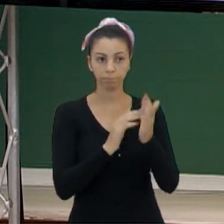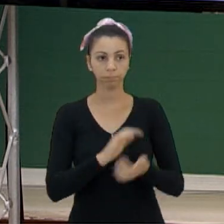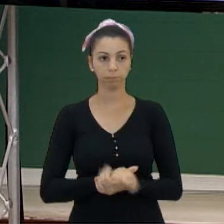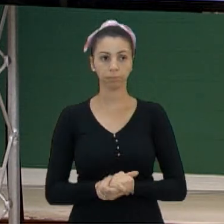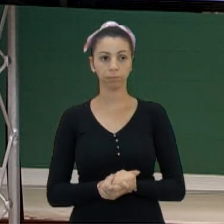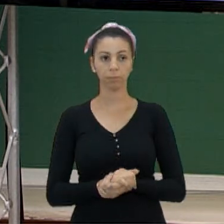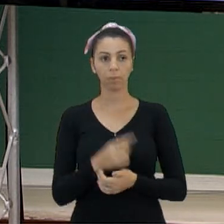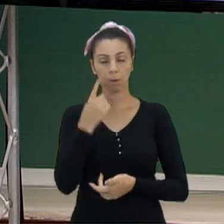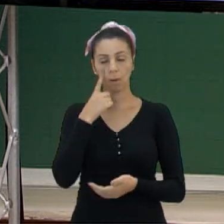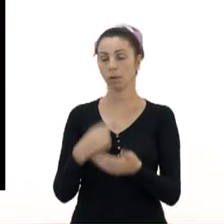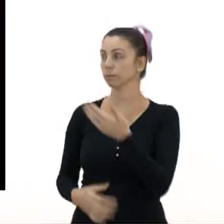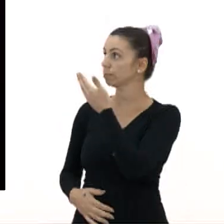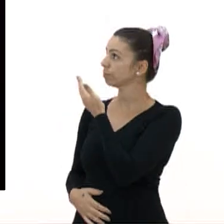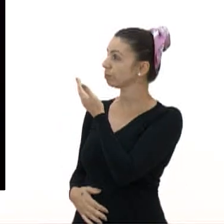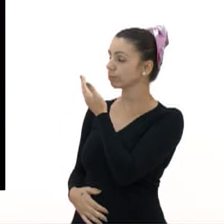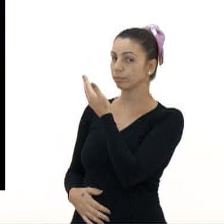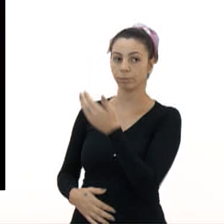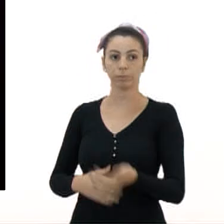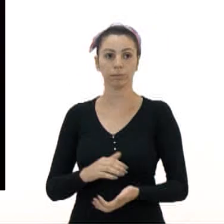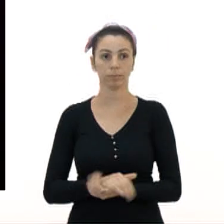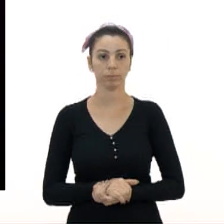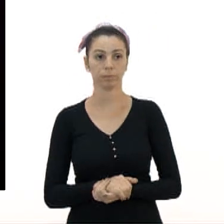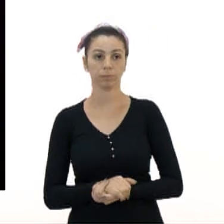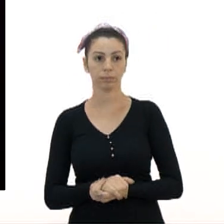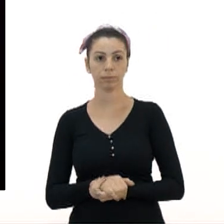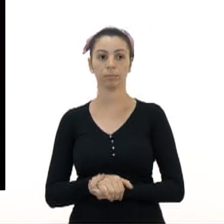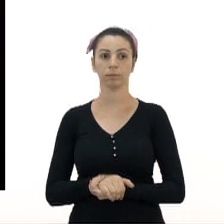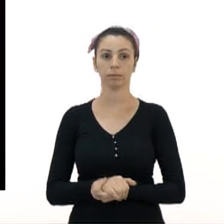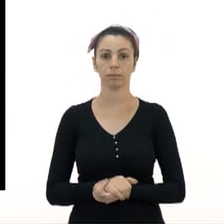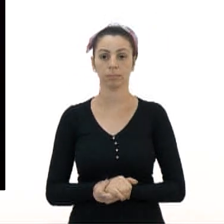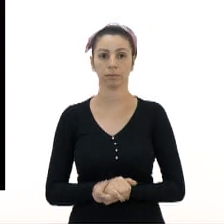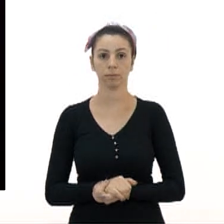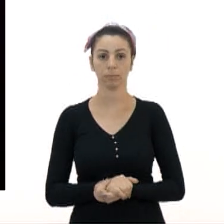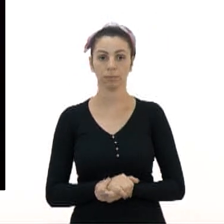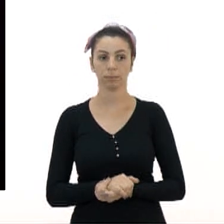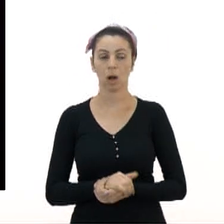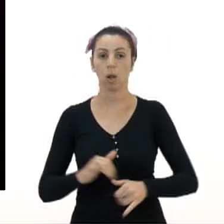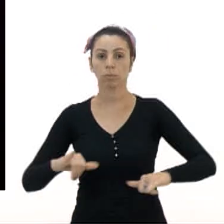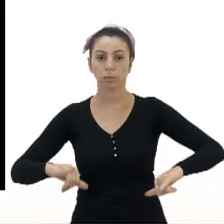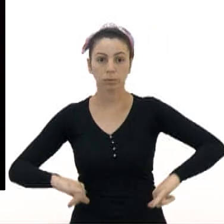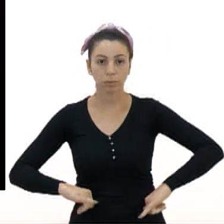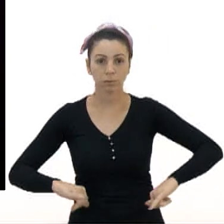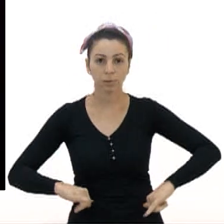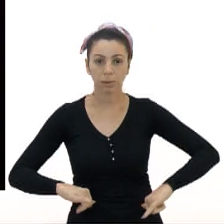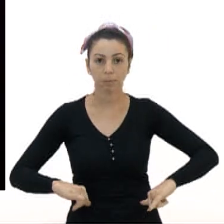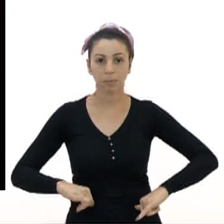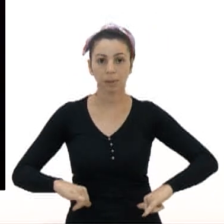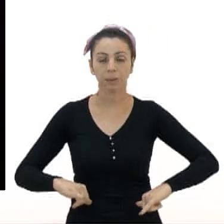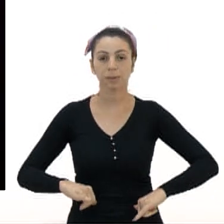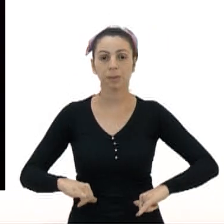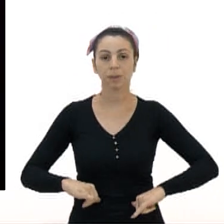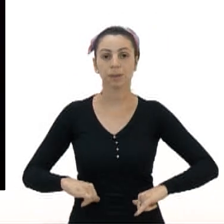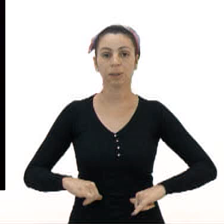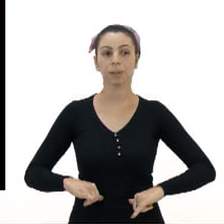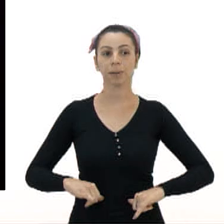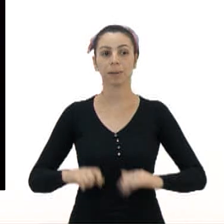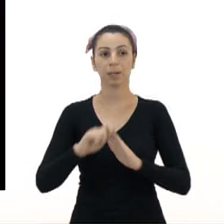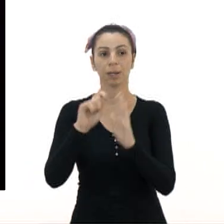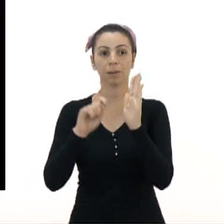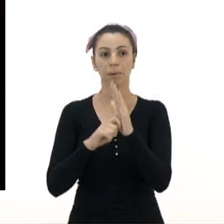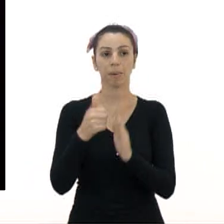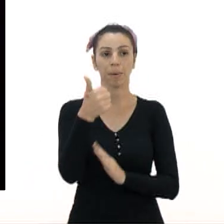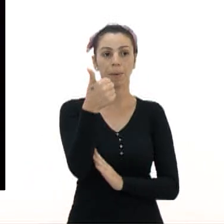Olha aqui, pessoal, Martírio de São Mateus. Olha a dramaticidade dessa obra, pessoal. 1600, tá?